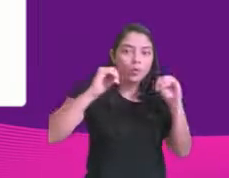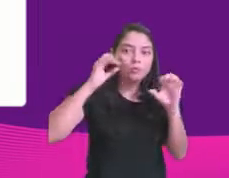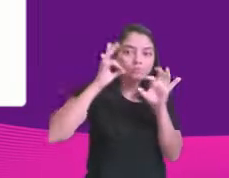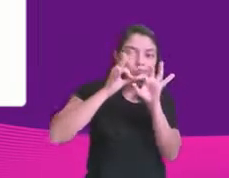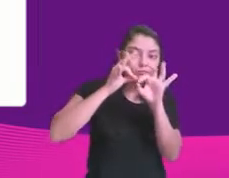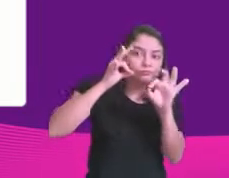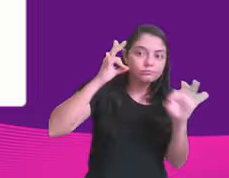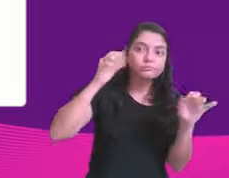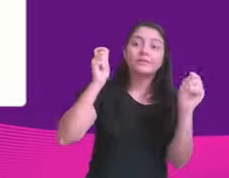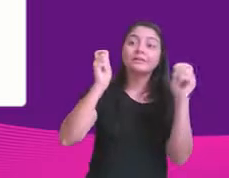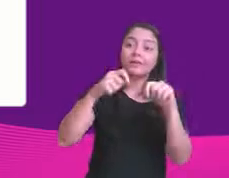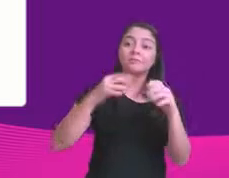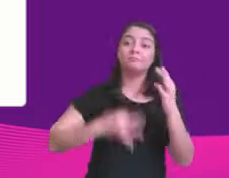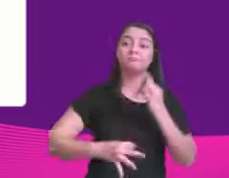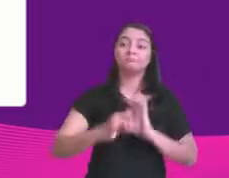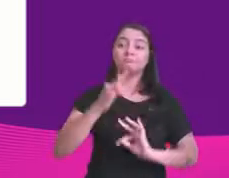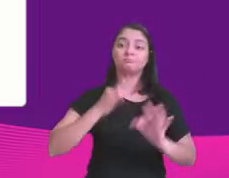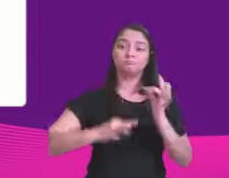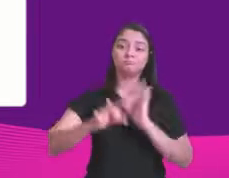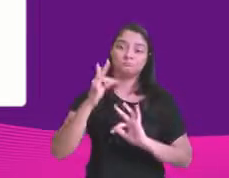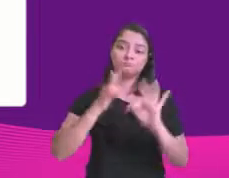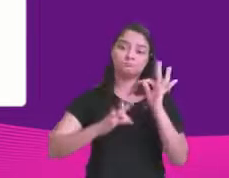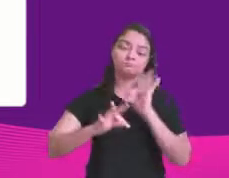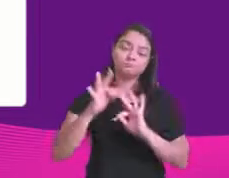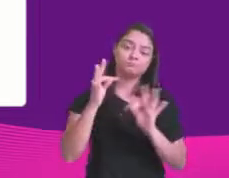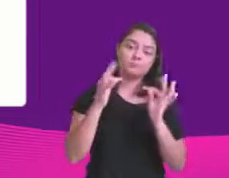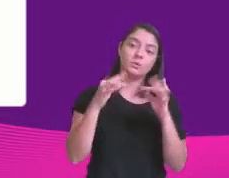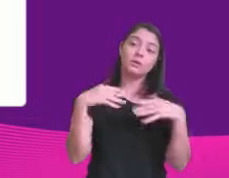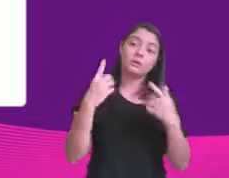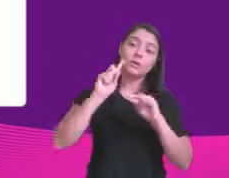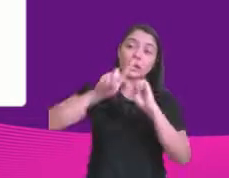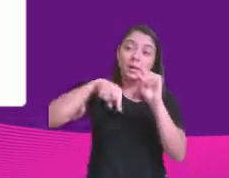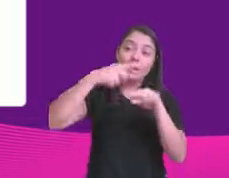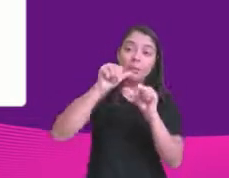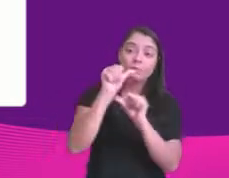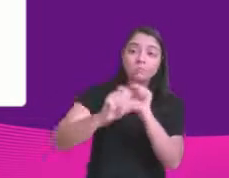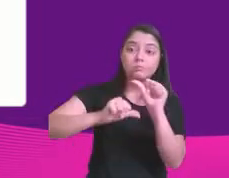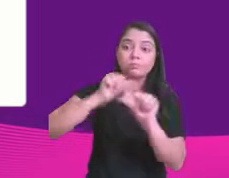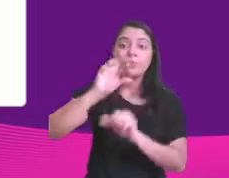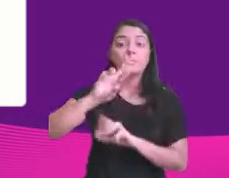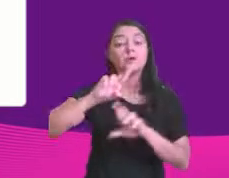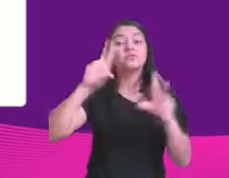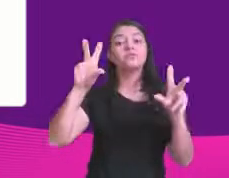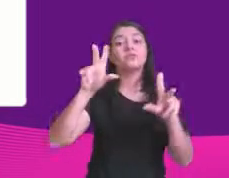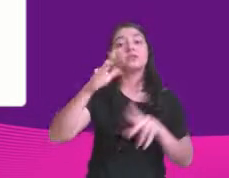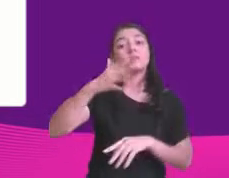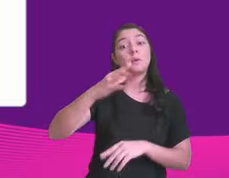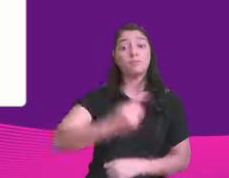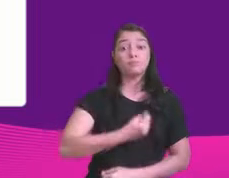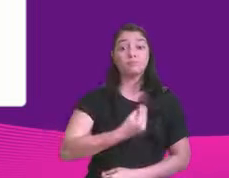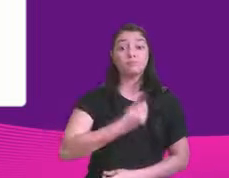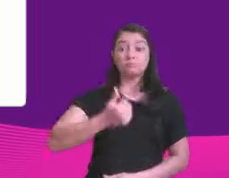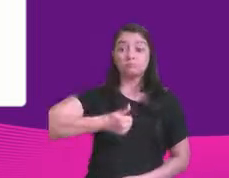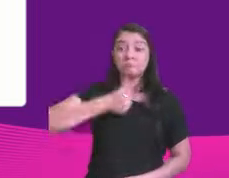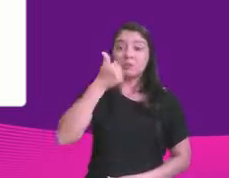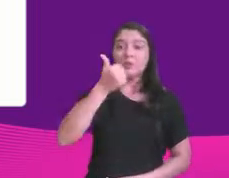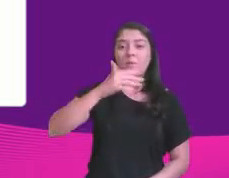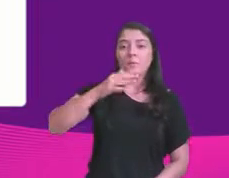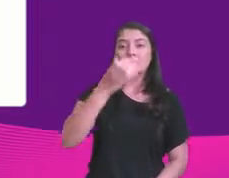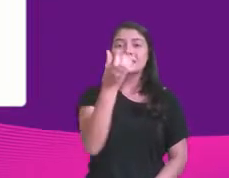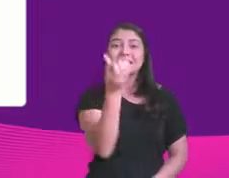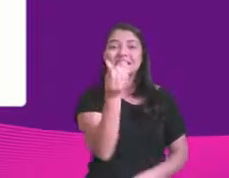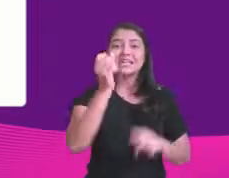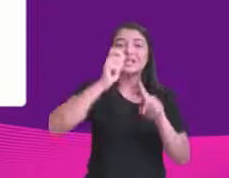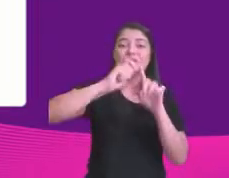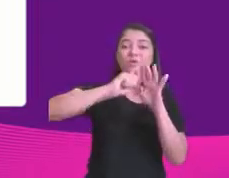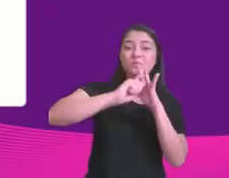e isso relata e acaba sendo transformado numa diferença significativa de sobrevida, em torno de 6 meses,